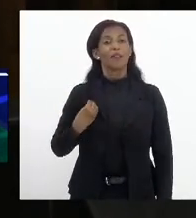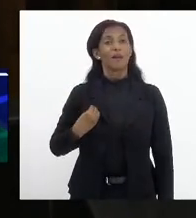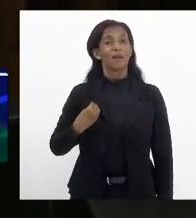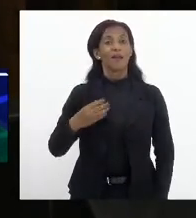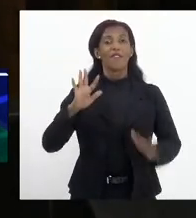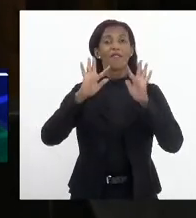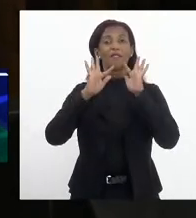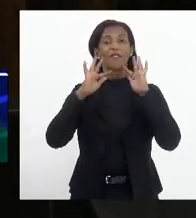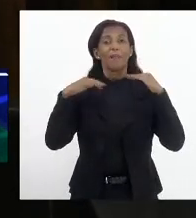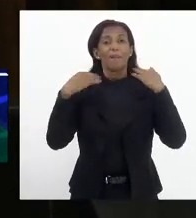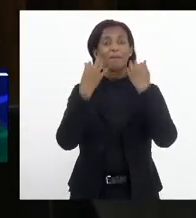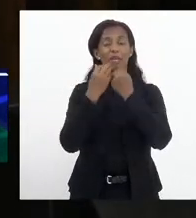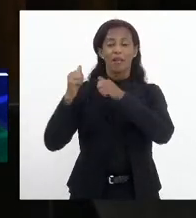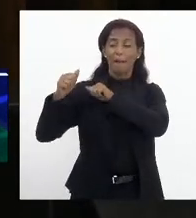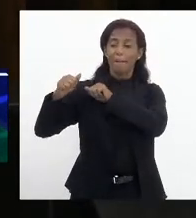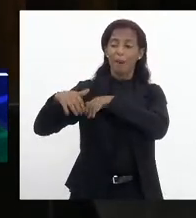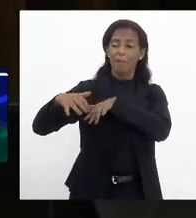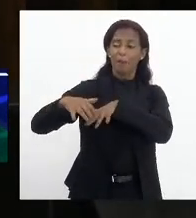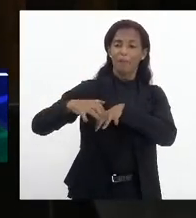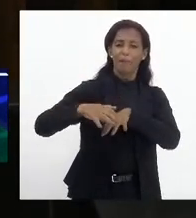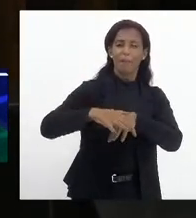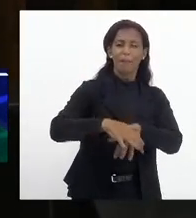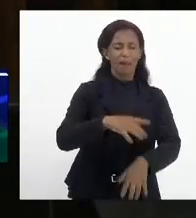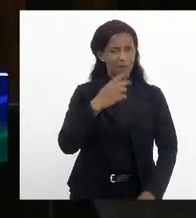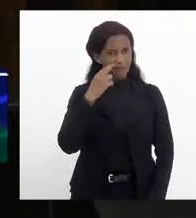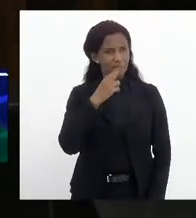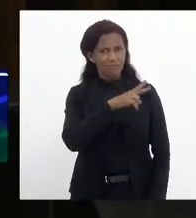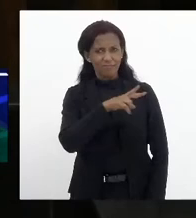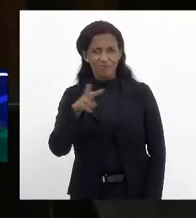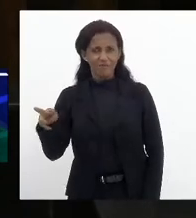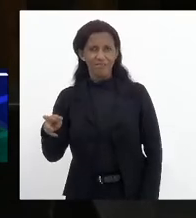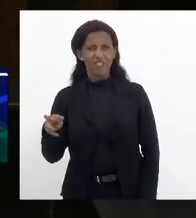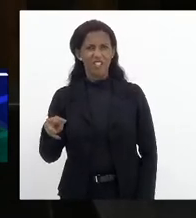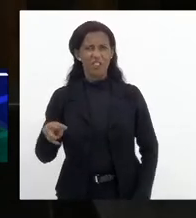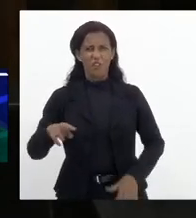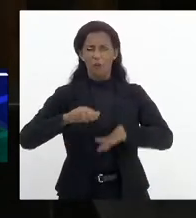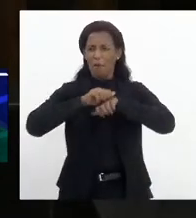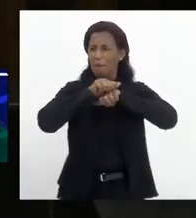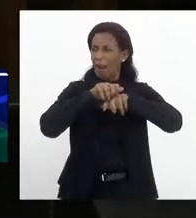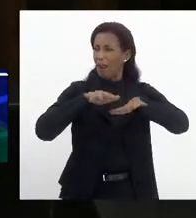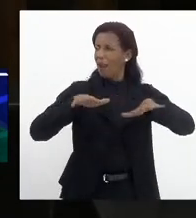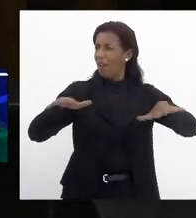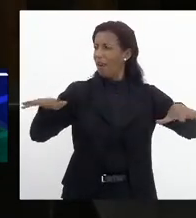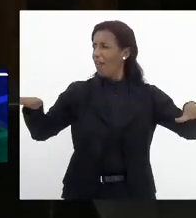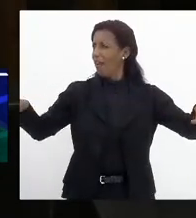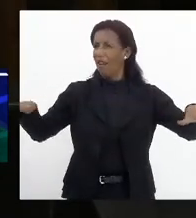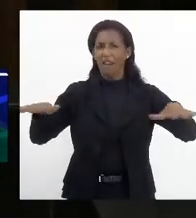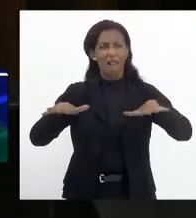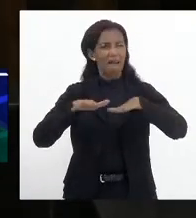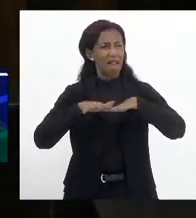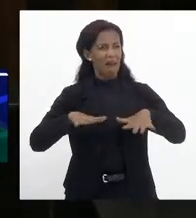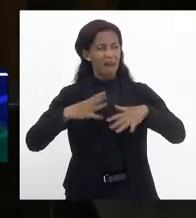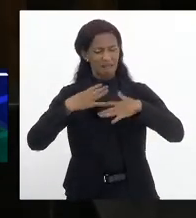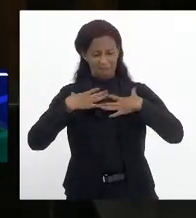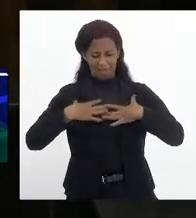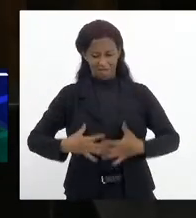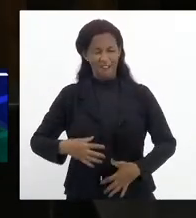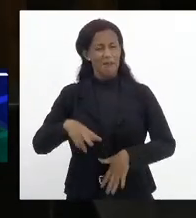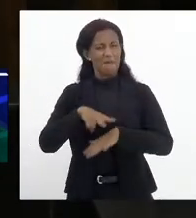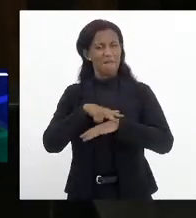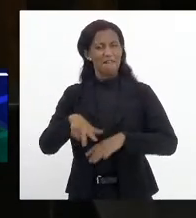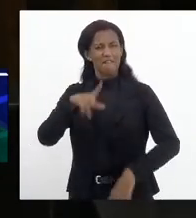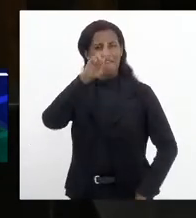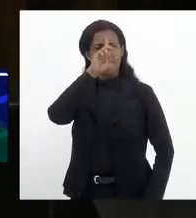das famílias. O que a gente observou foi um mar de gente patriótica, vestida de verde e